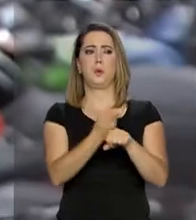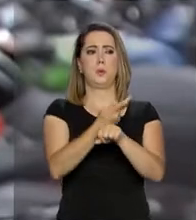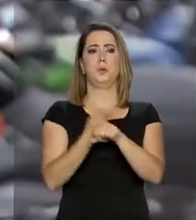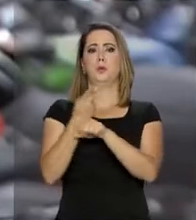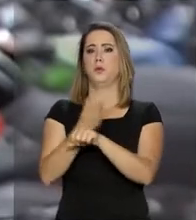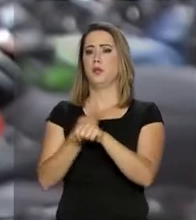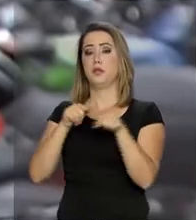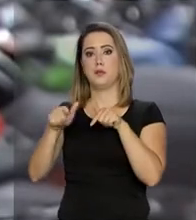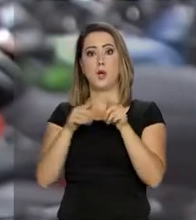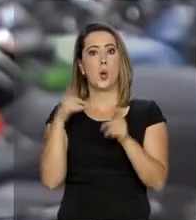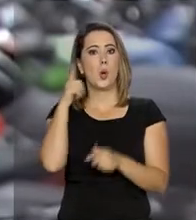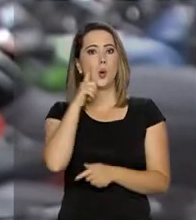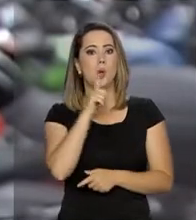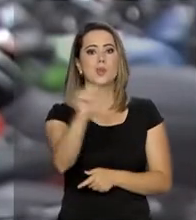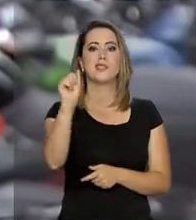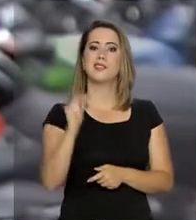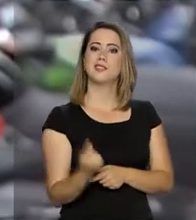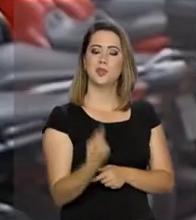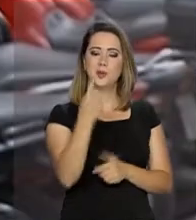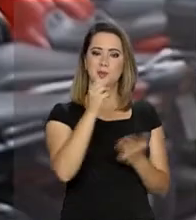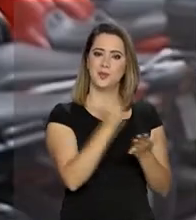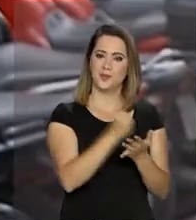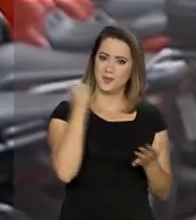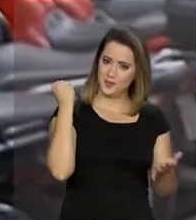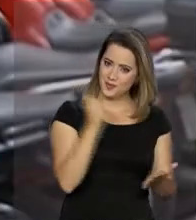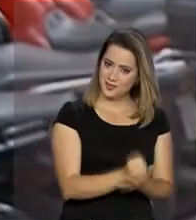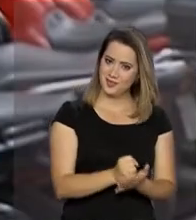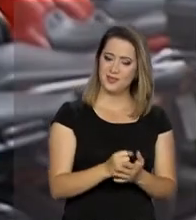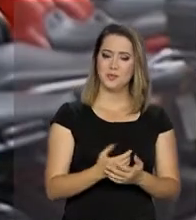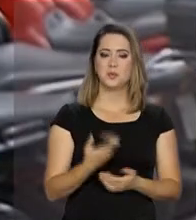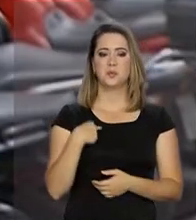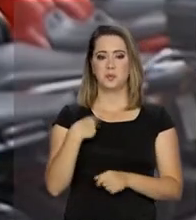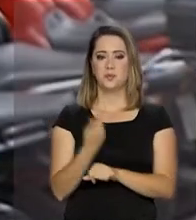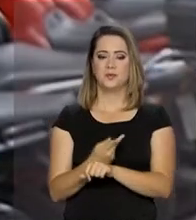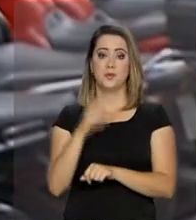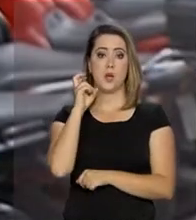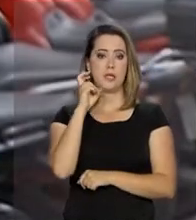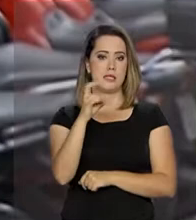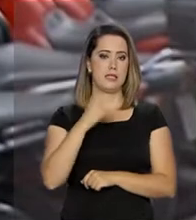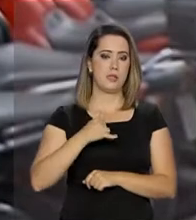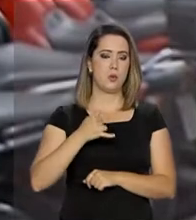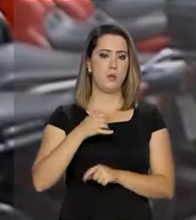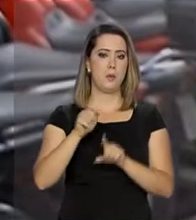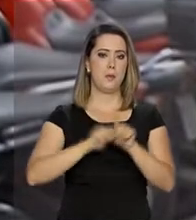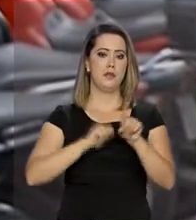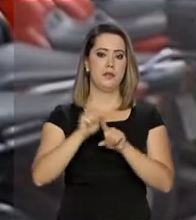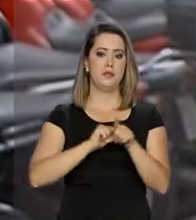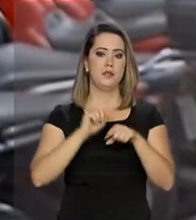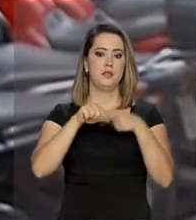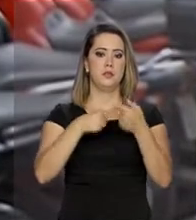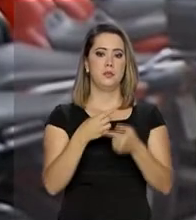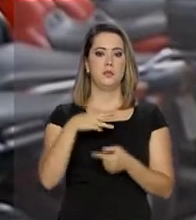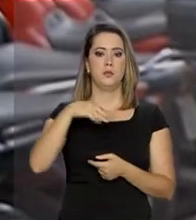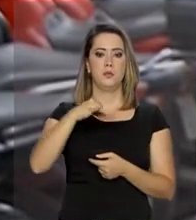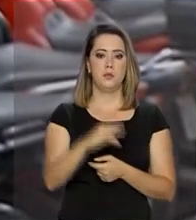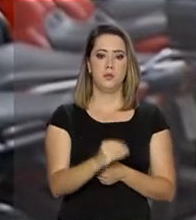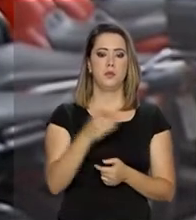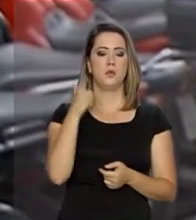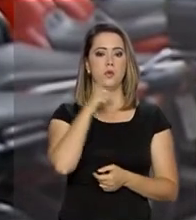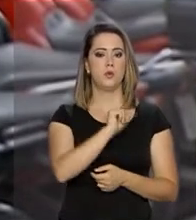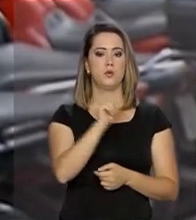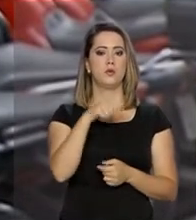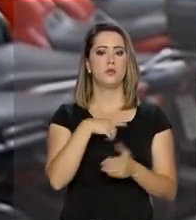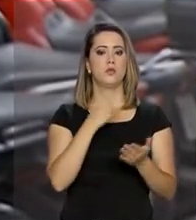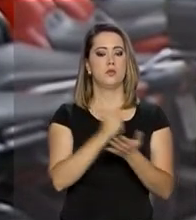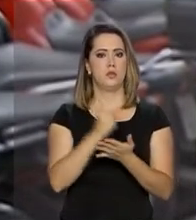conseguiu um trabalho com carteira assinada porque em 15 meses atrás de emprego até em maio conseguir aí o guarujaense